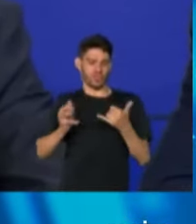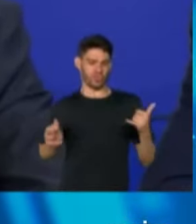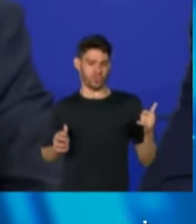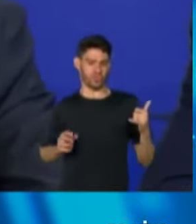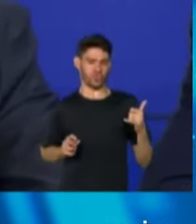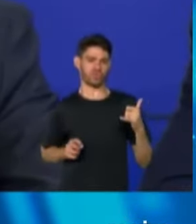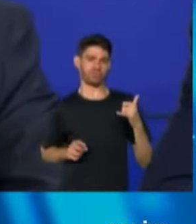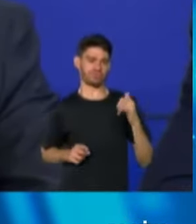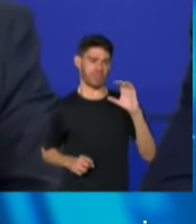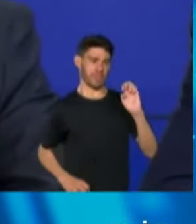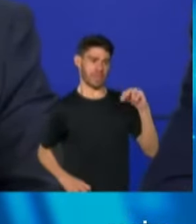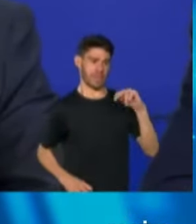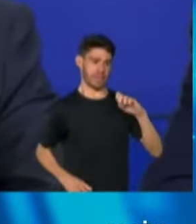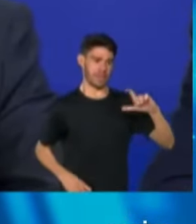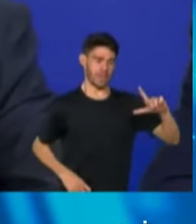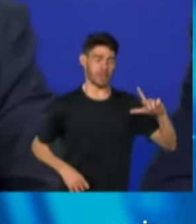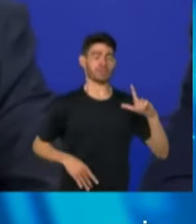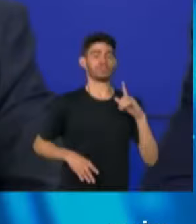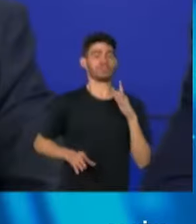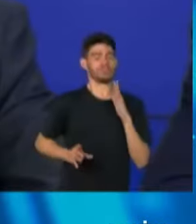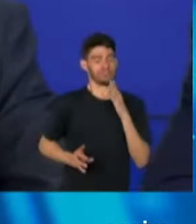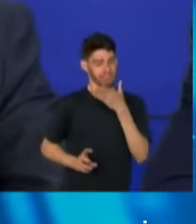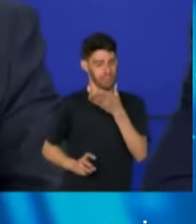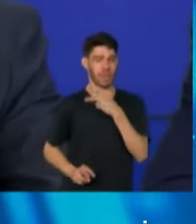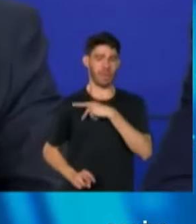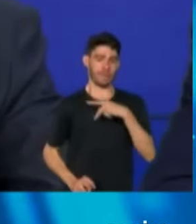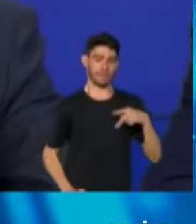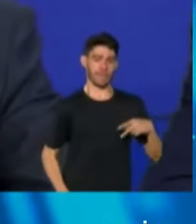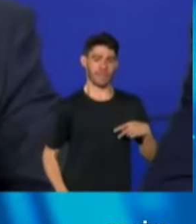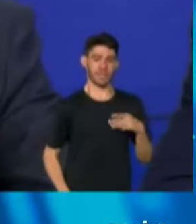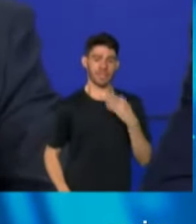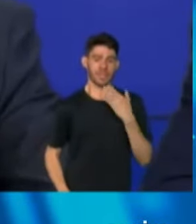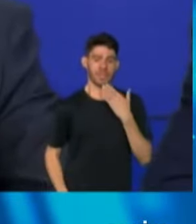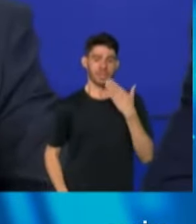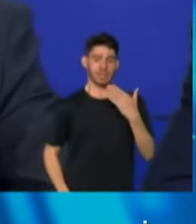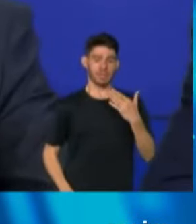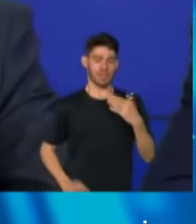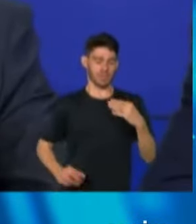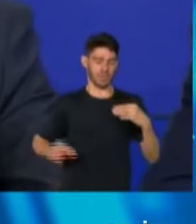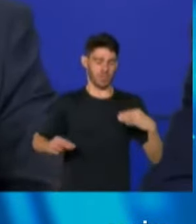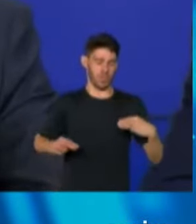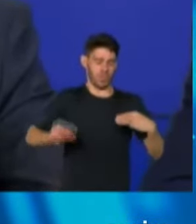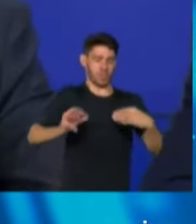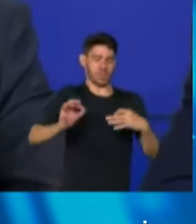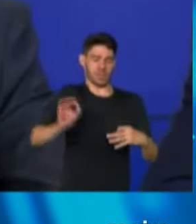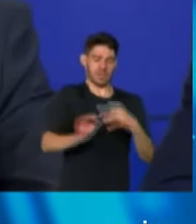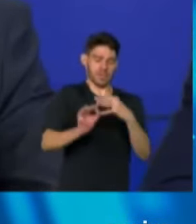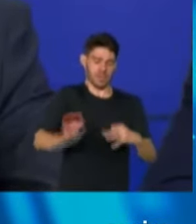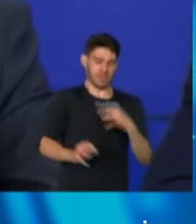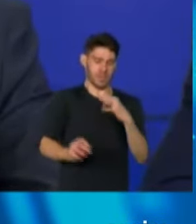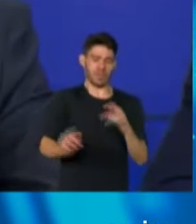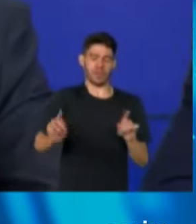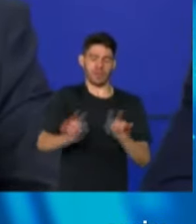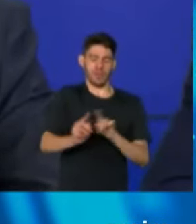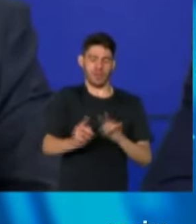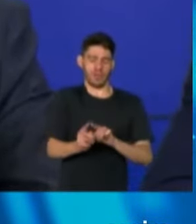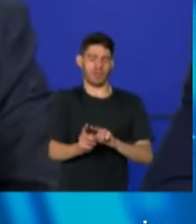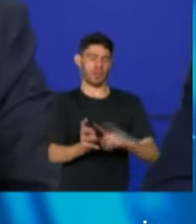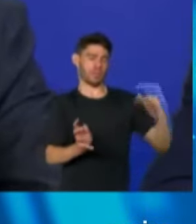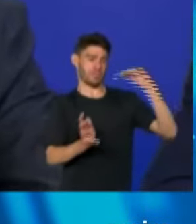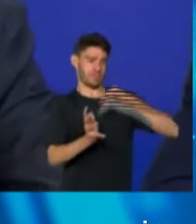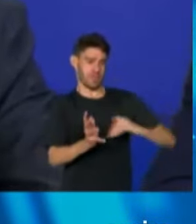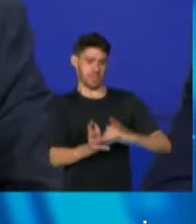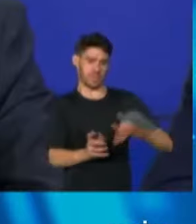H todas essas frentes e a gente sabe também aqui em Brasília que há um mal-estar da do ministério de Minas e energia